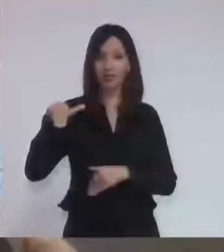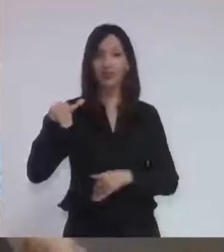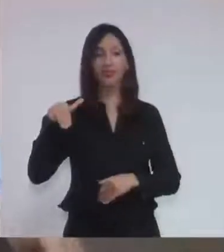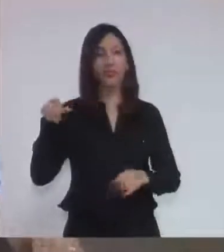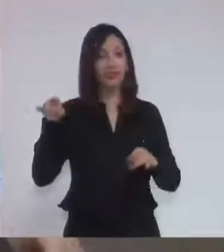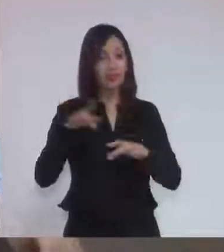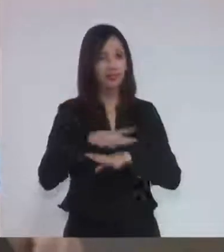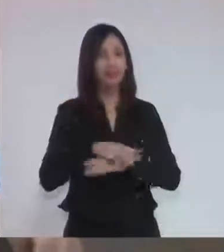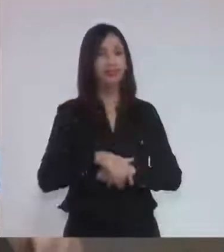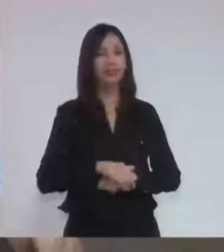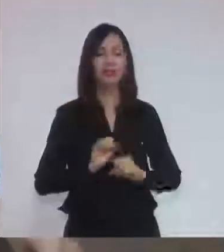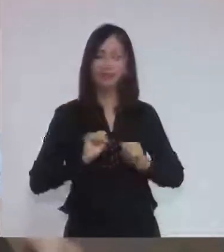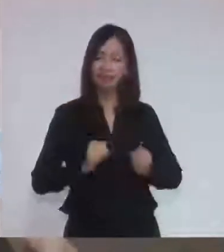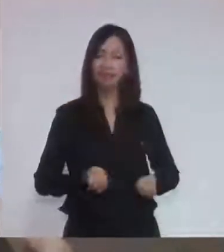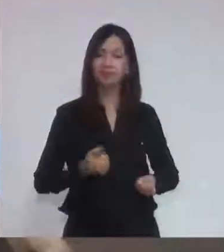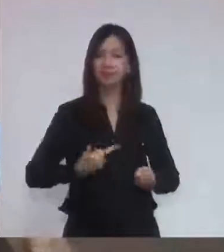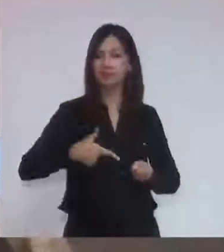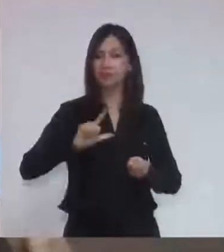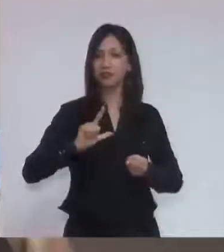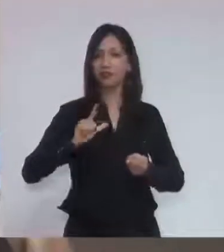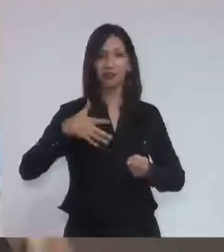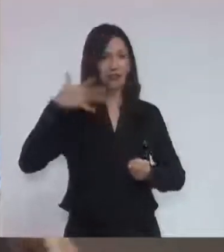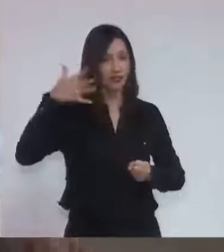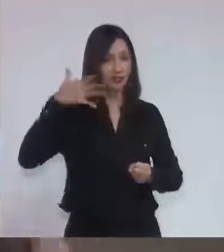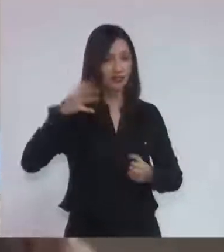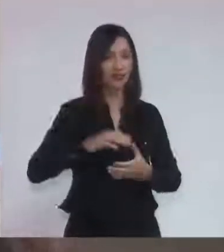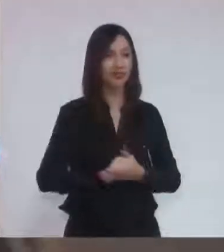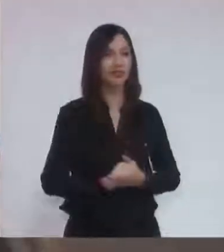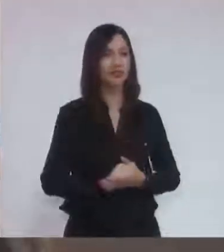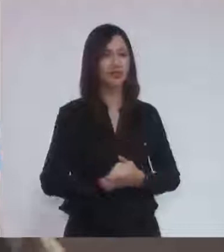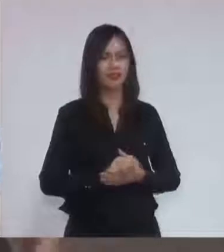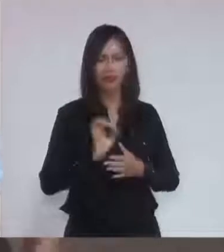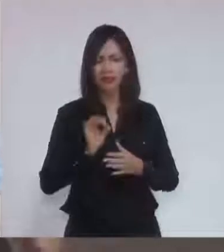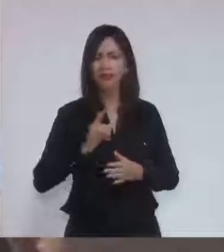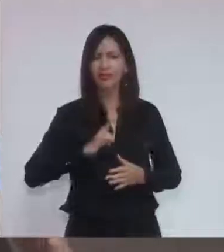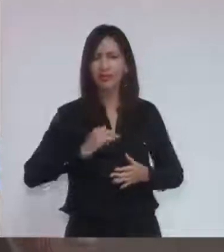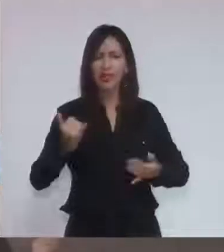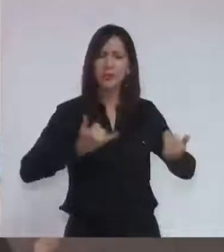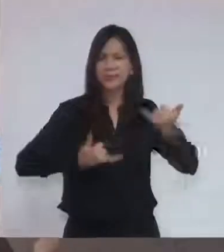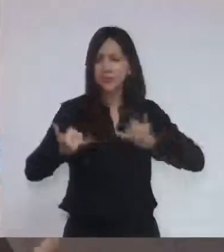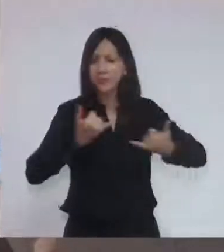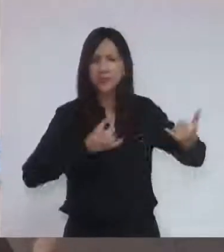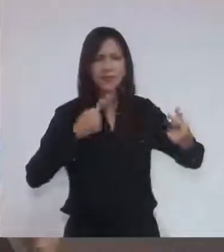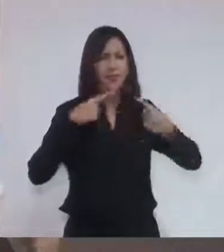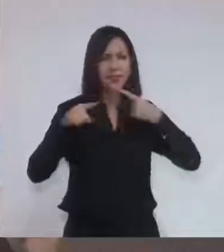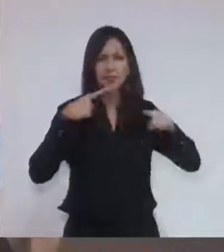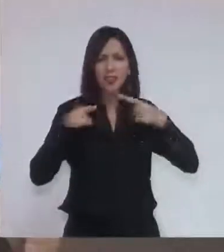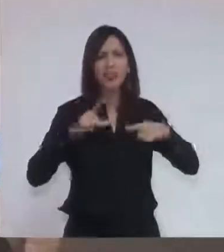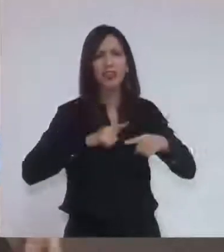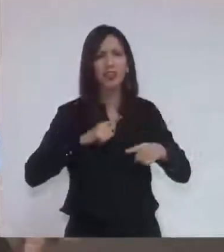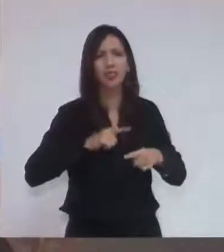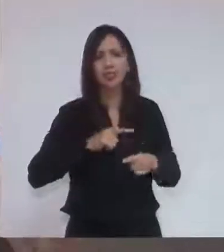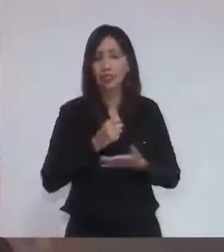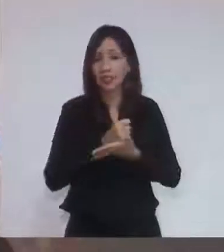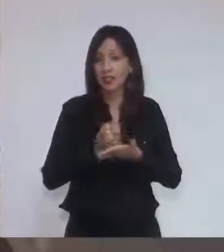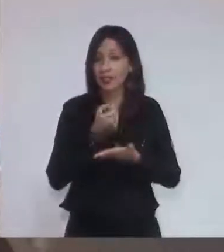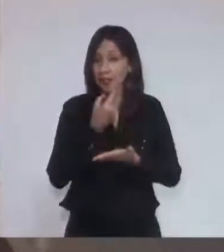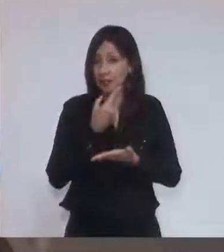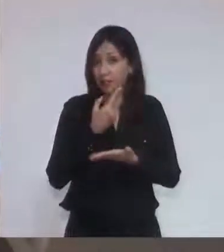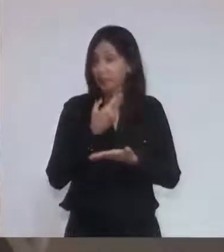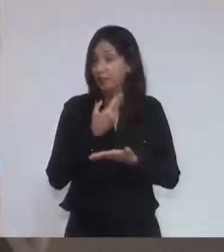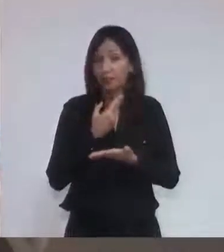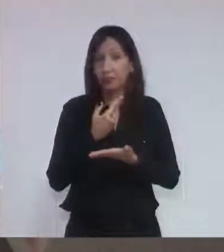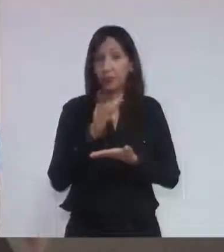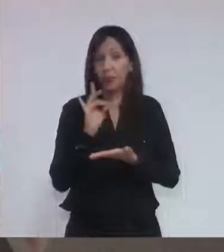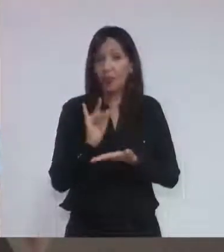reforço aqui o que foi falado antes. Infelizmente, tenho recebido muitas reclamações também da questão da falta de remédios. O